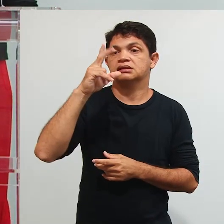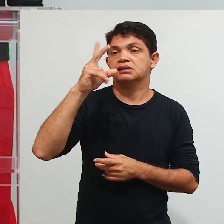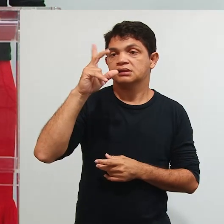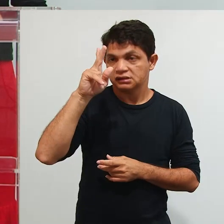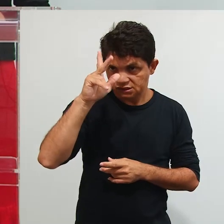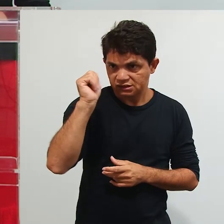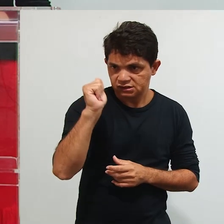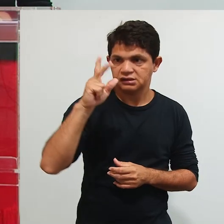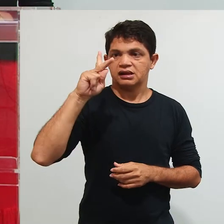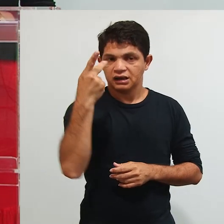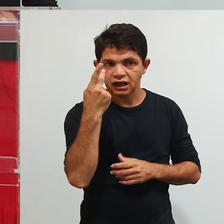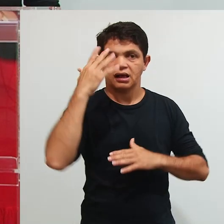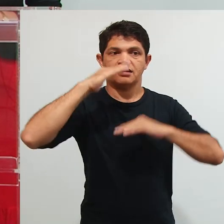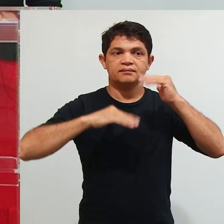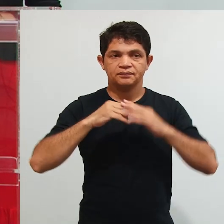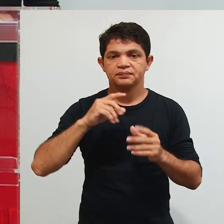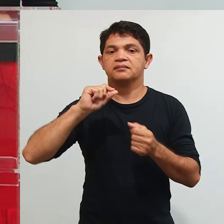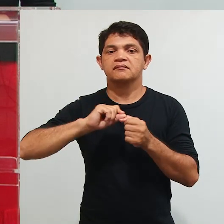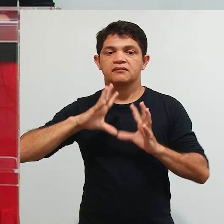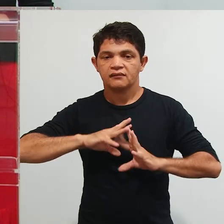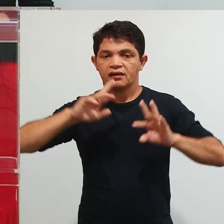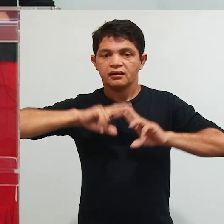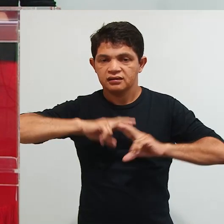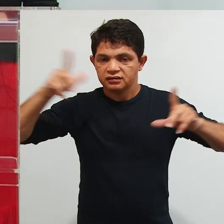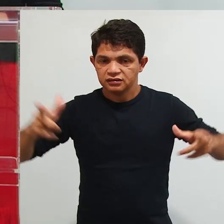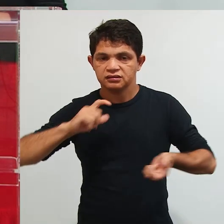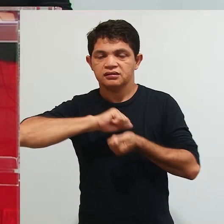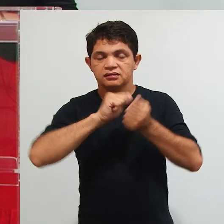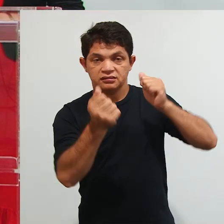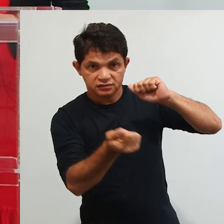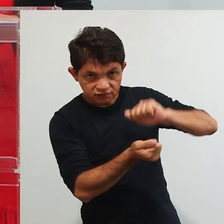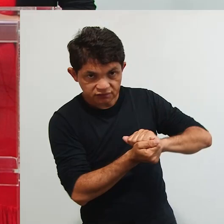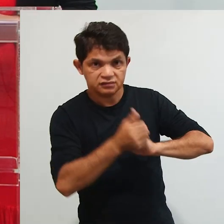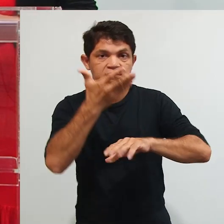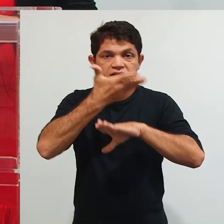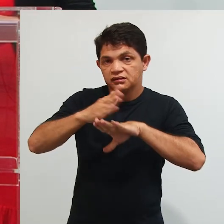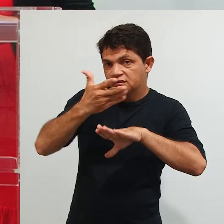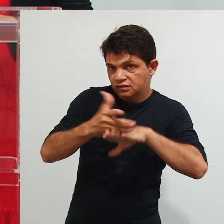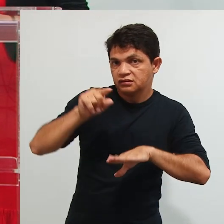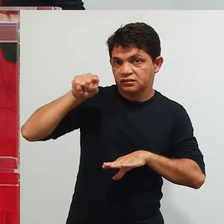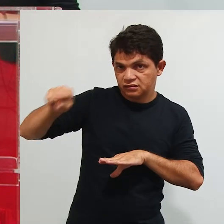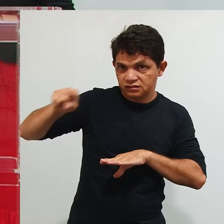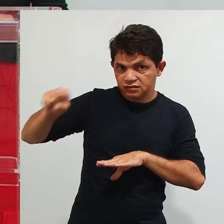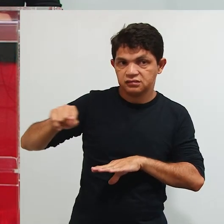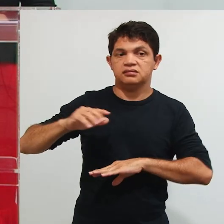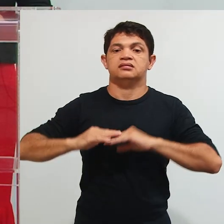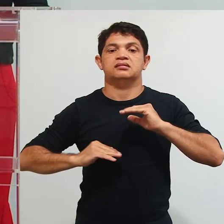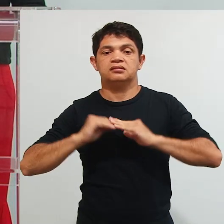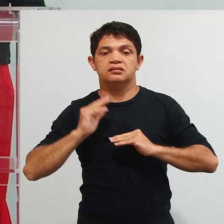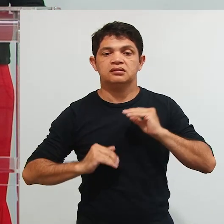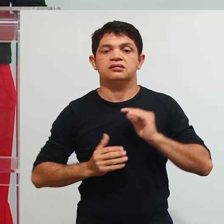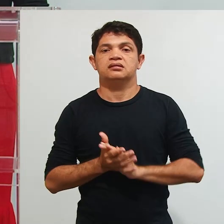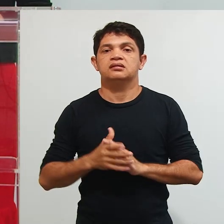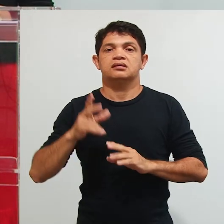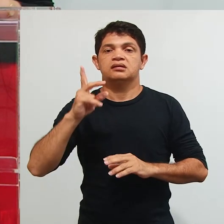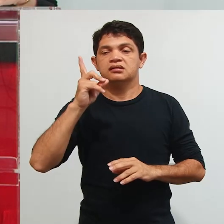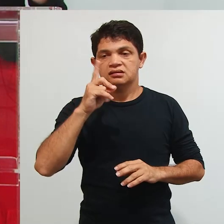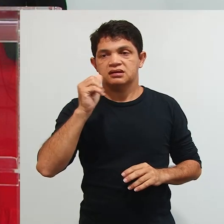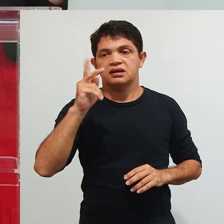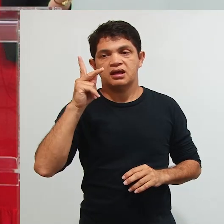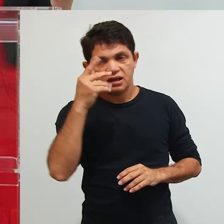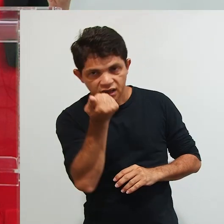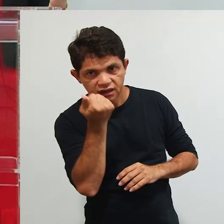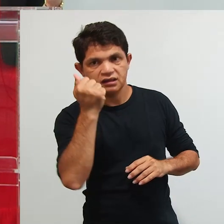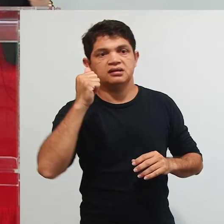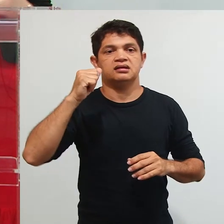do TDAH combinado, que a gente fala, né? Que é a hiperatividade e a impulsividade. E